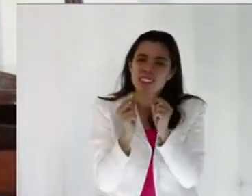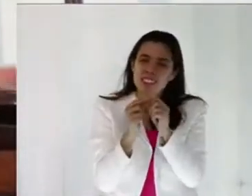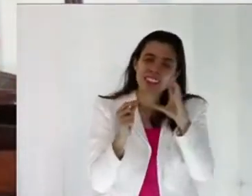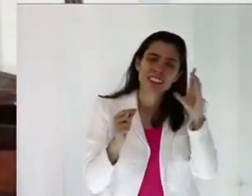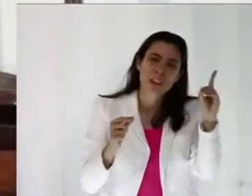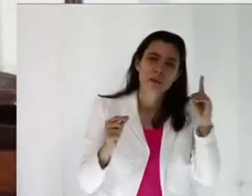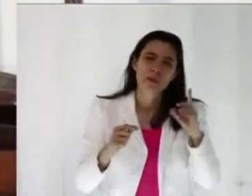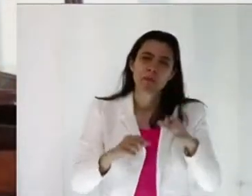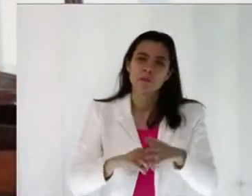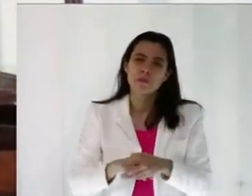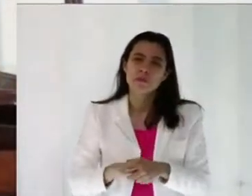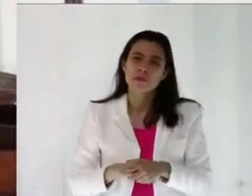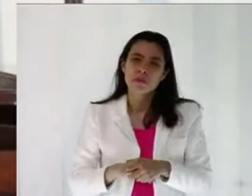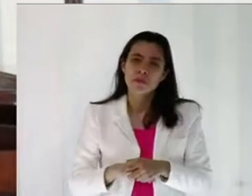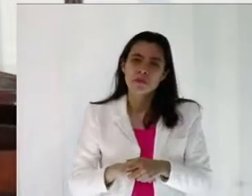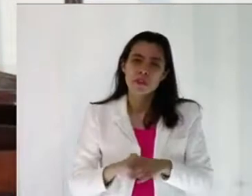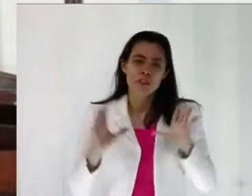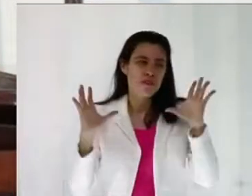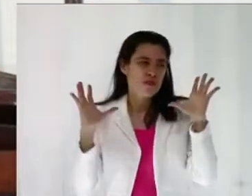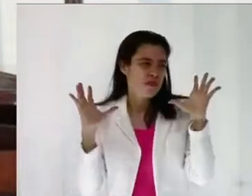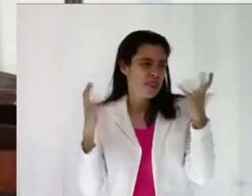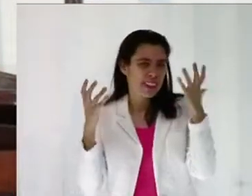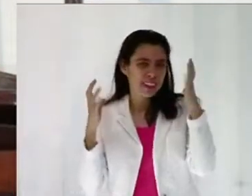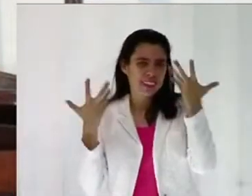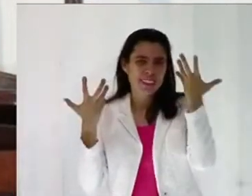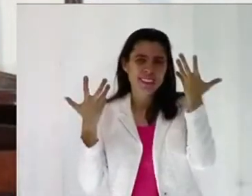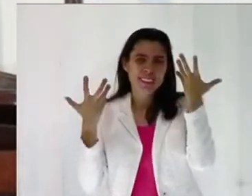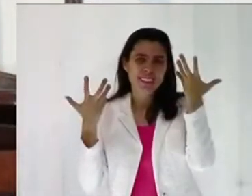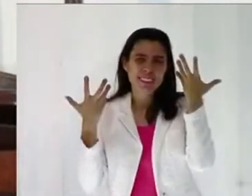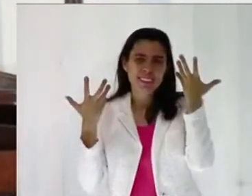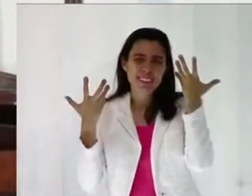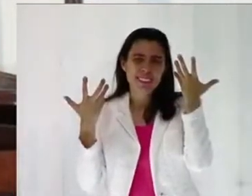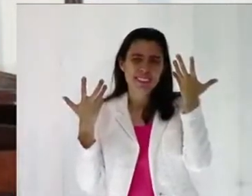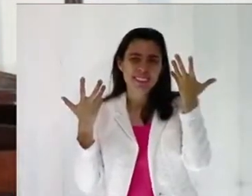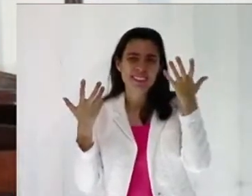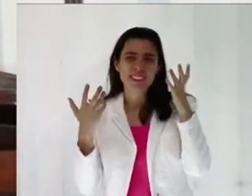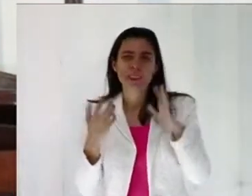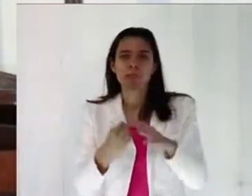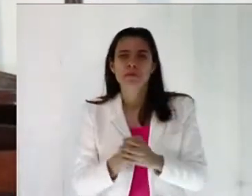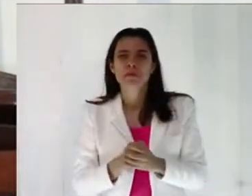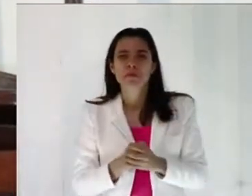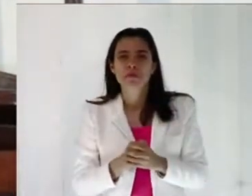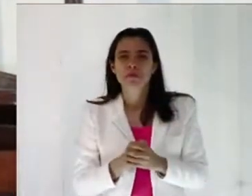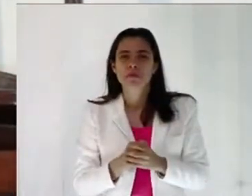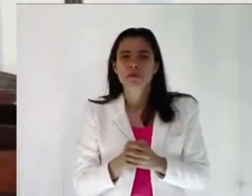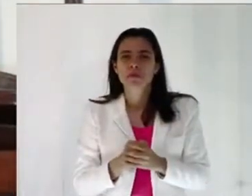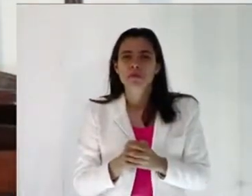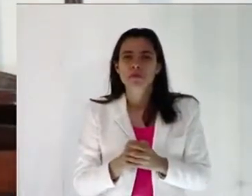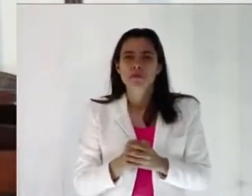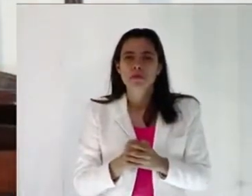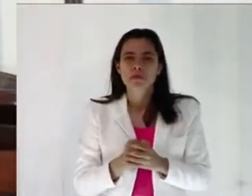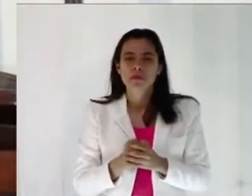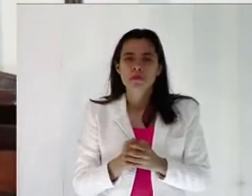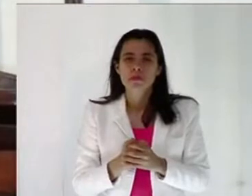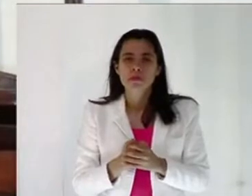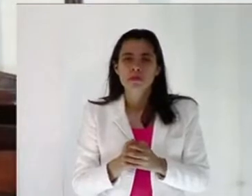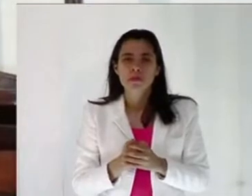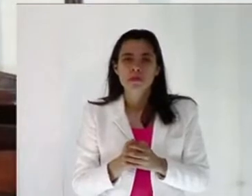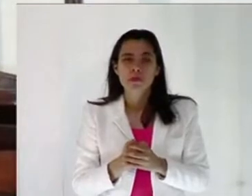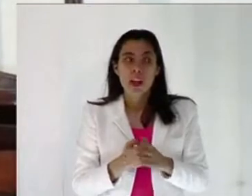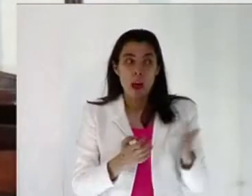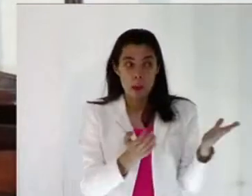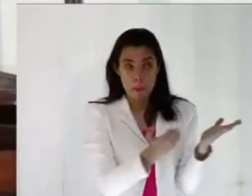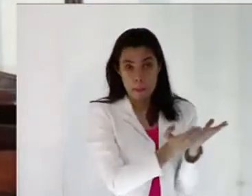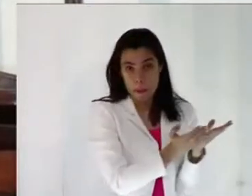que tudo era motivo de festa na vida de Abraão e Sara por essa criança, por esse menino. Diz a palavra de Deus que